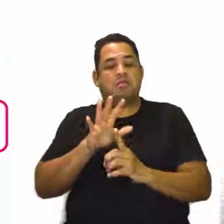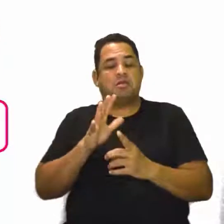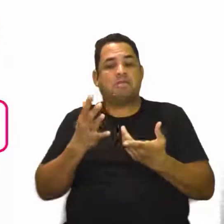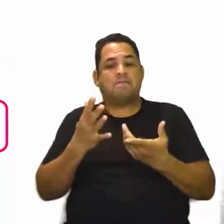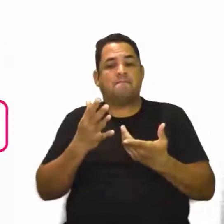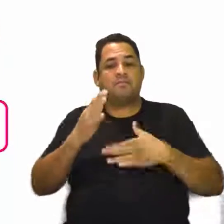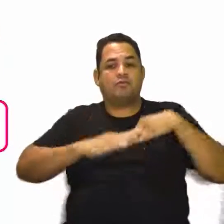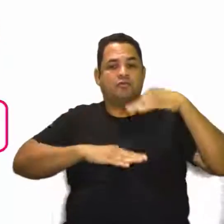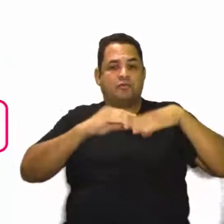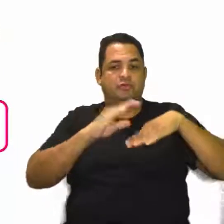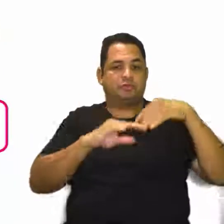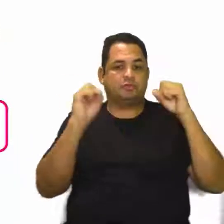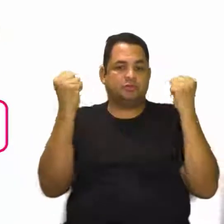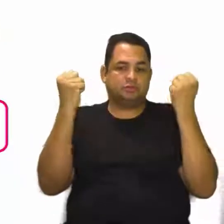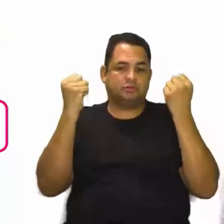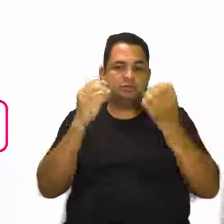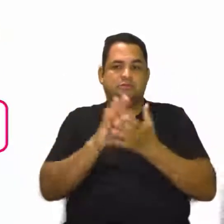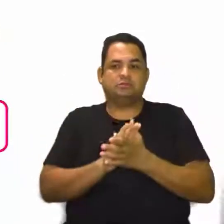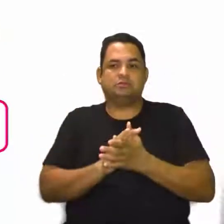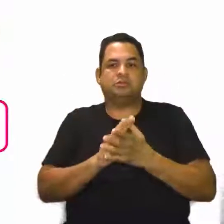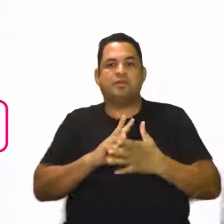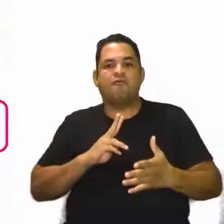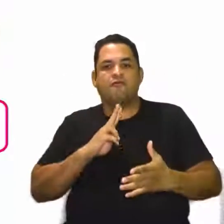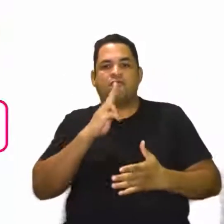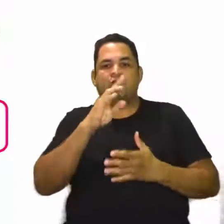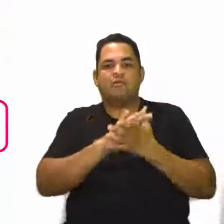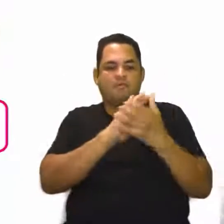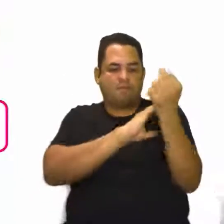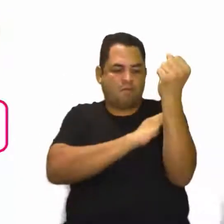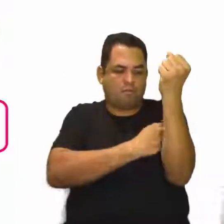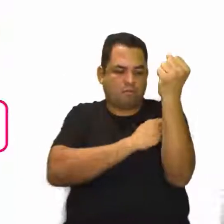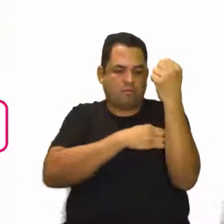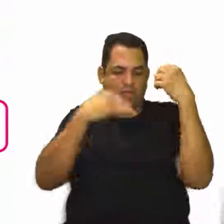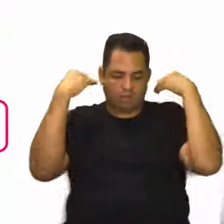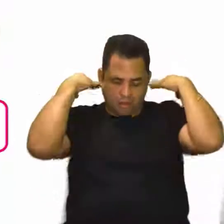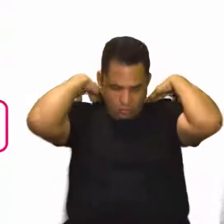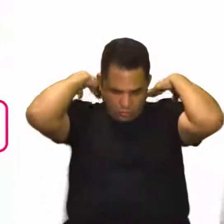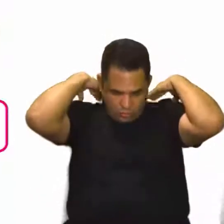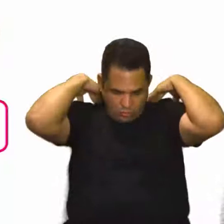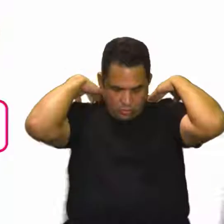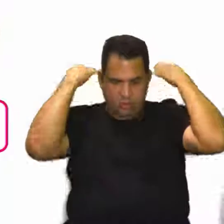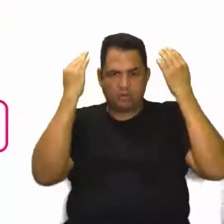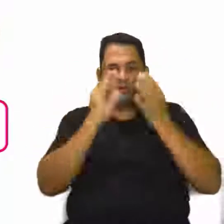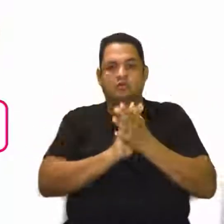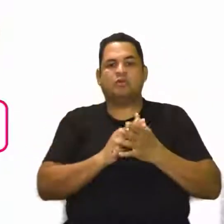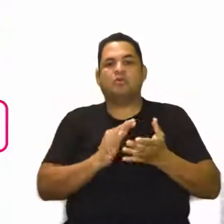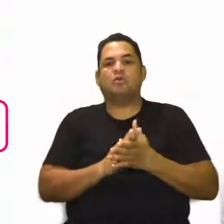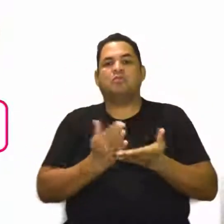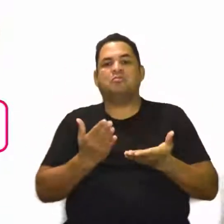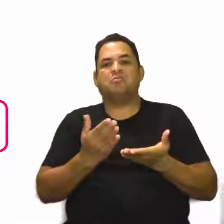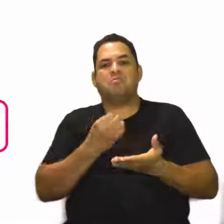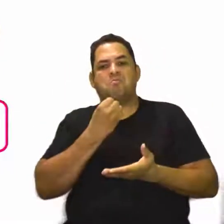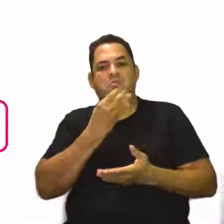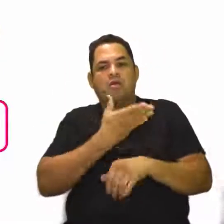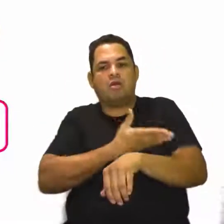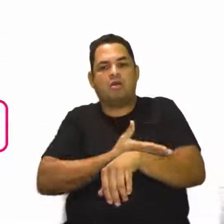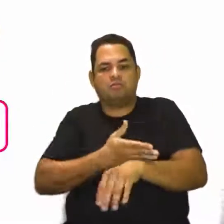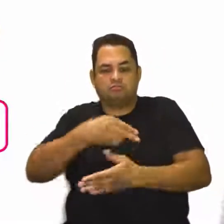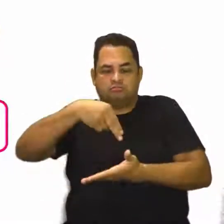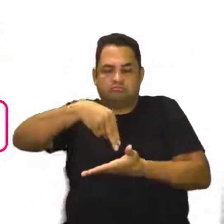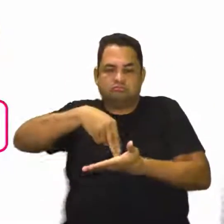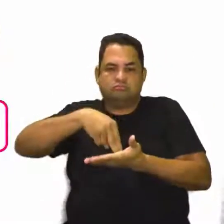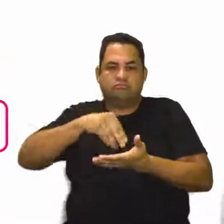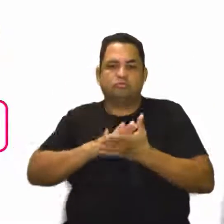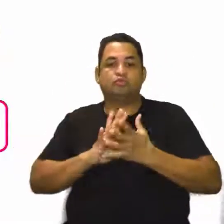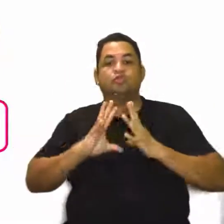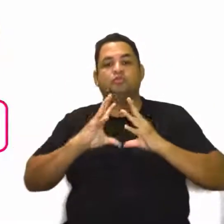prof? Perfeito. Também falamos aí do fortalecimento da musculatura das costas, da fisioterapia, de bons hábitos posturais. Tudo isso